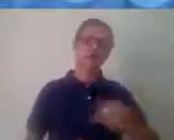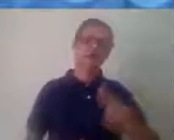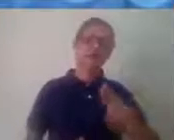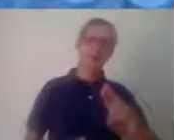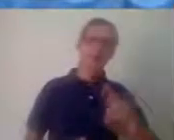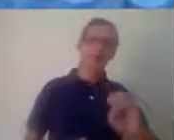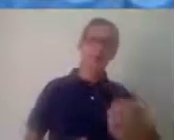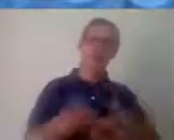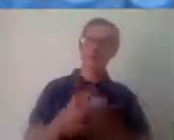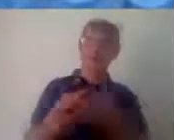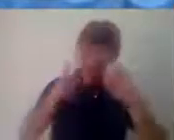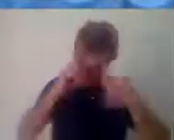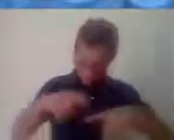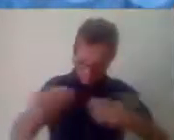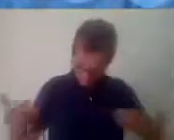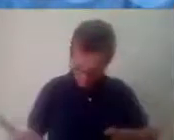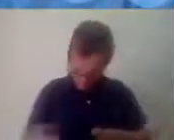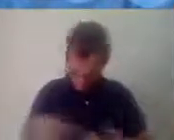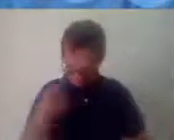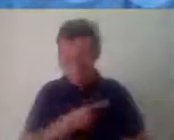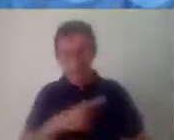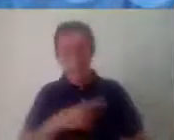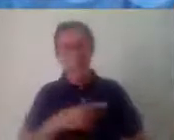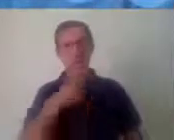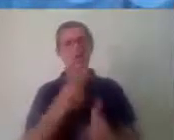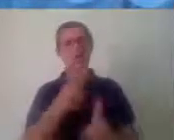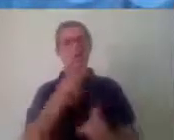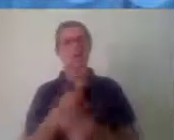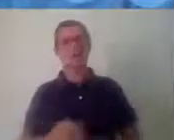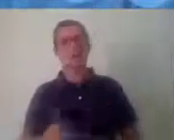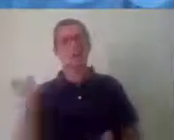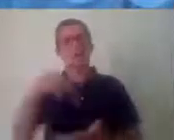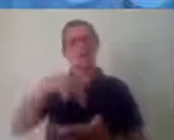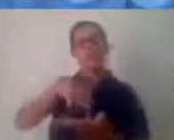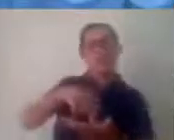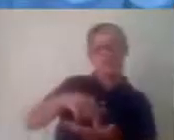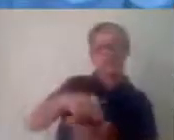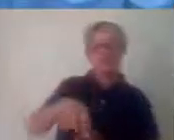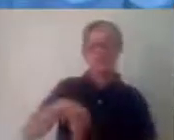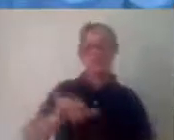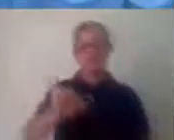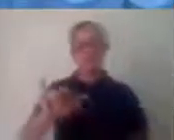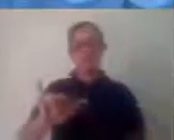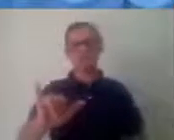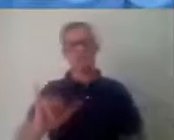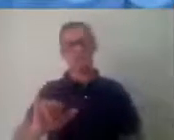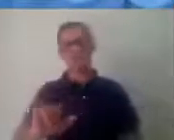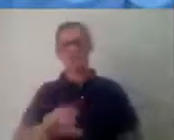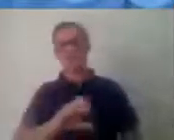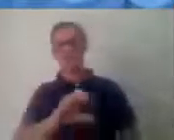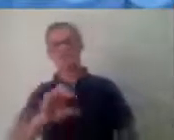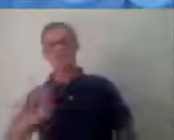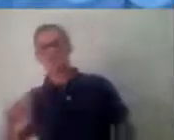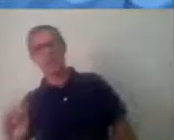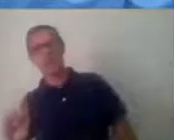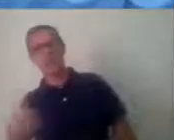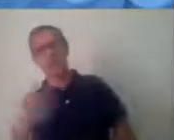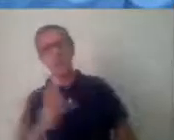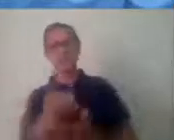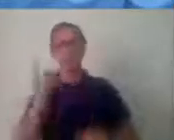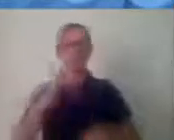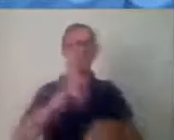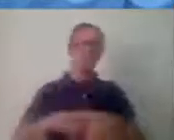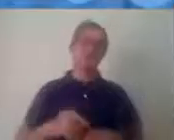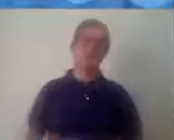mudar? Não. Só que aqui a gente vai ter que encontrar o ponto x e y que zera ao mesmo